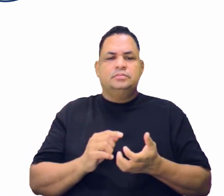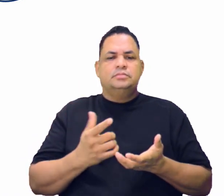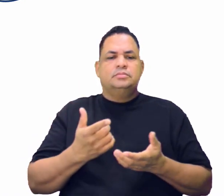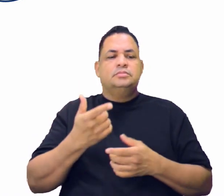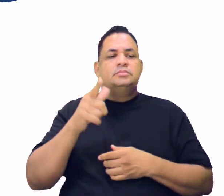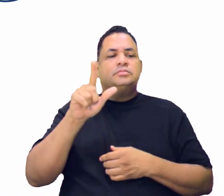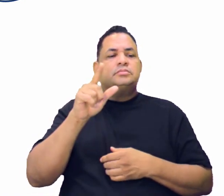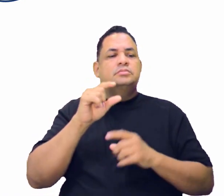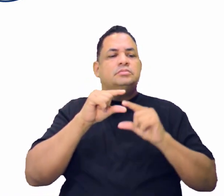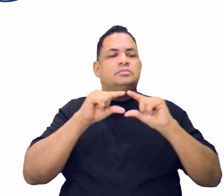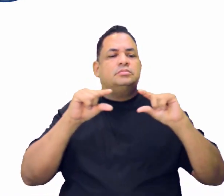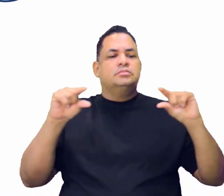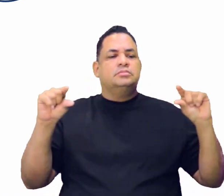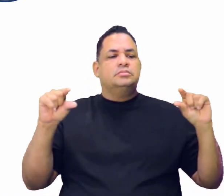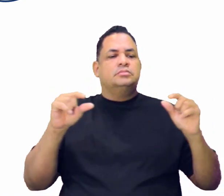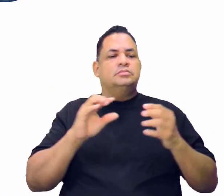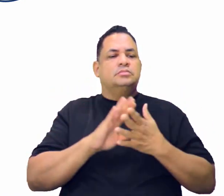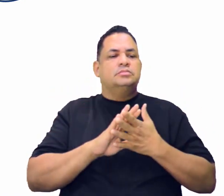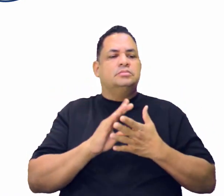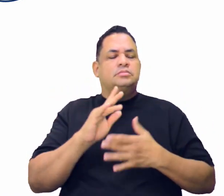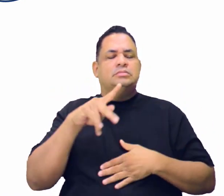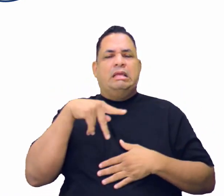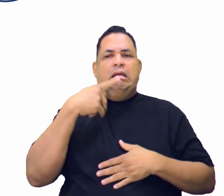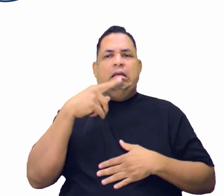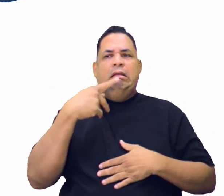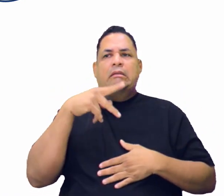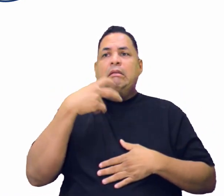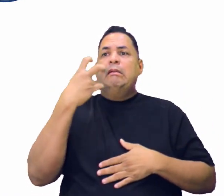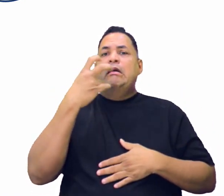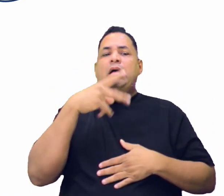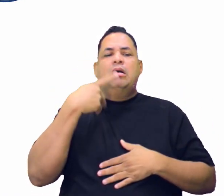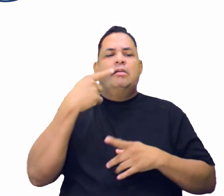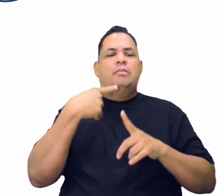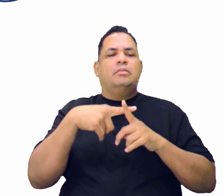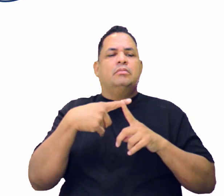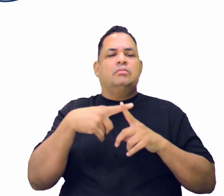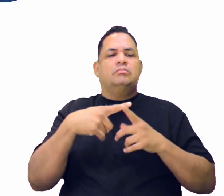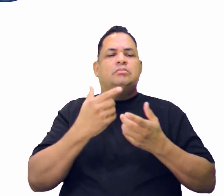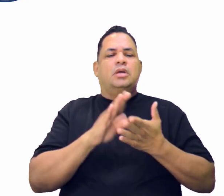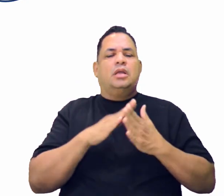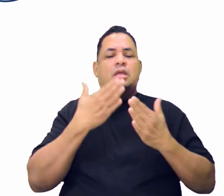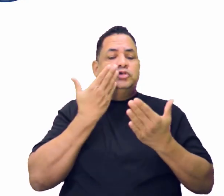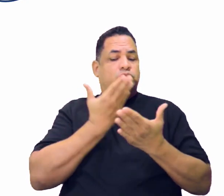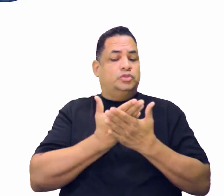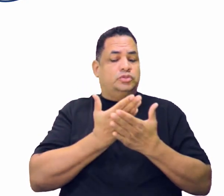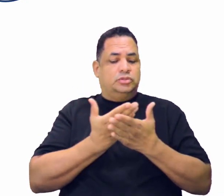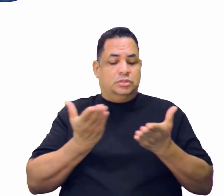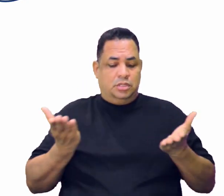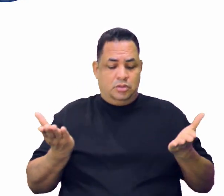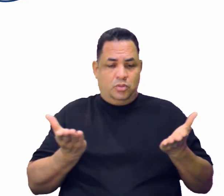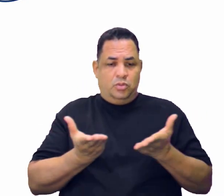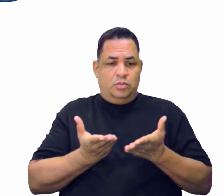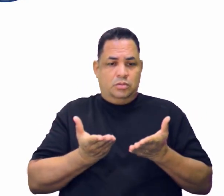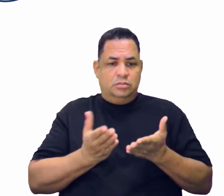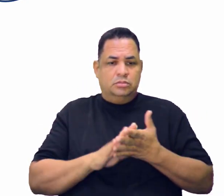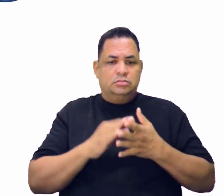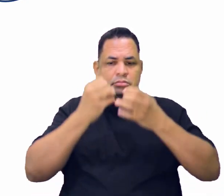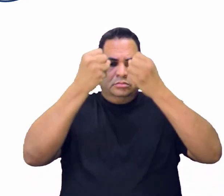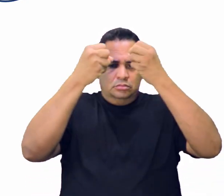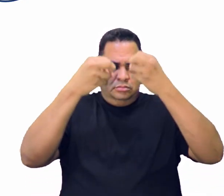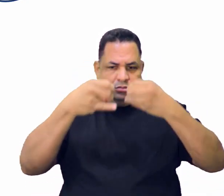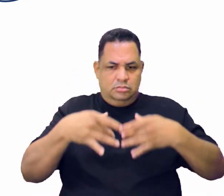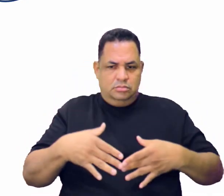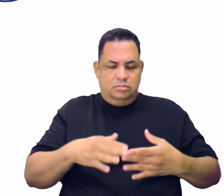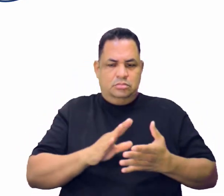Mais outra aqui, amadinhos. Não fale alto, porque estamos em aula. Ó. Tá explicando, já tá dizendo explicação.